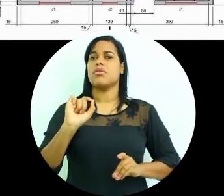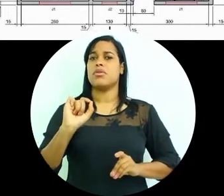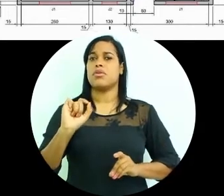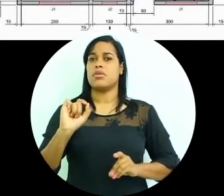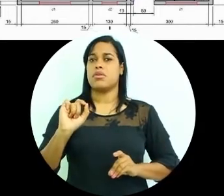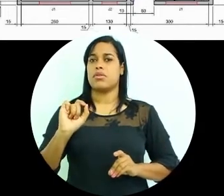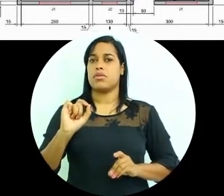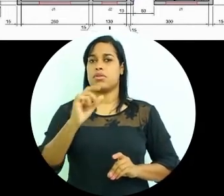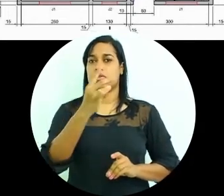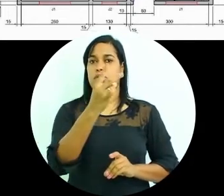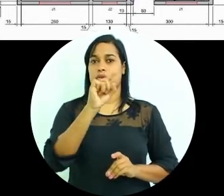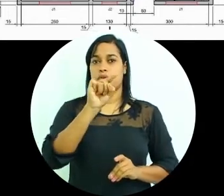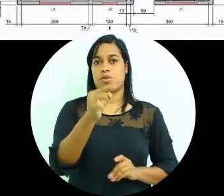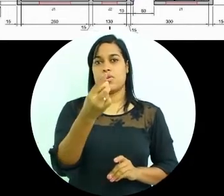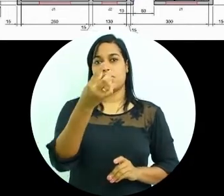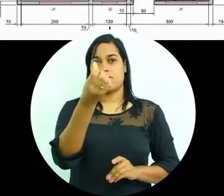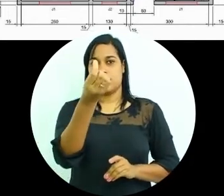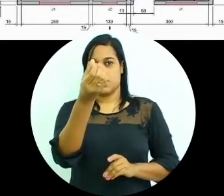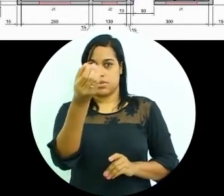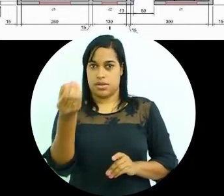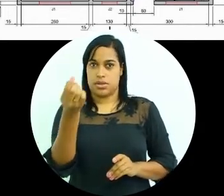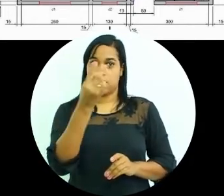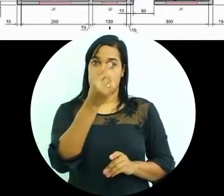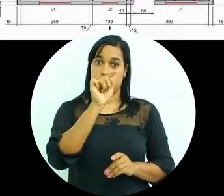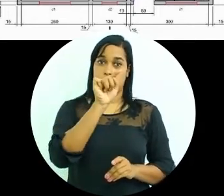é a largura do dormitório, de 2,60.